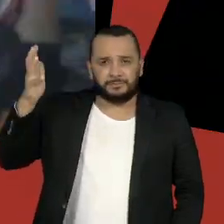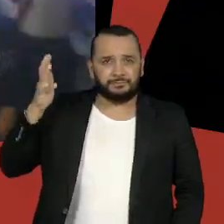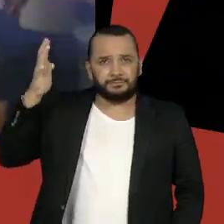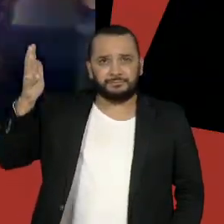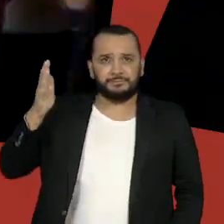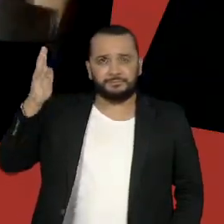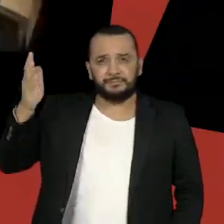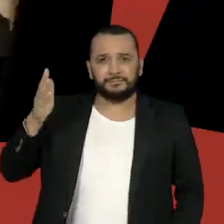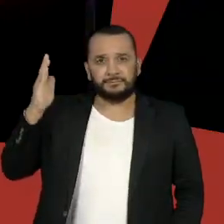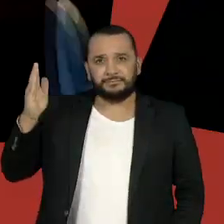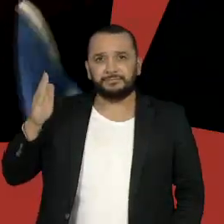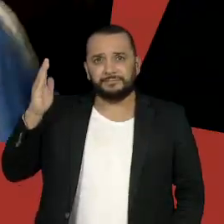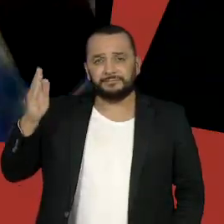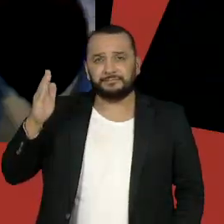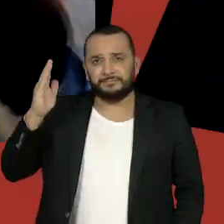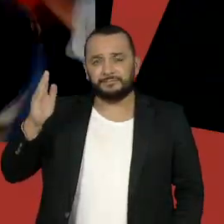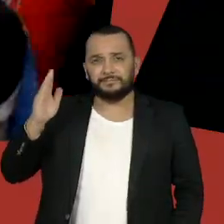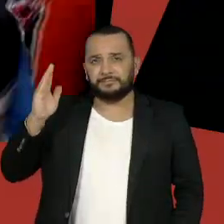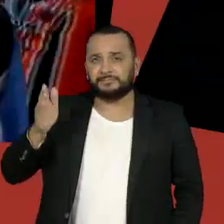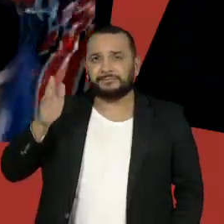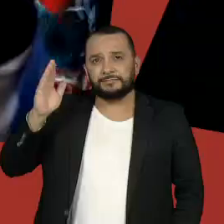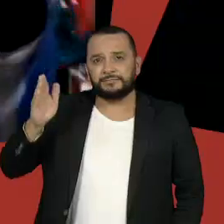E aí